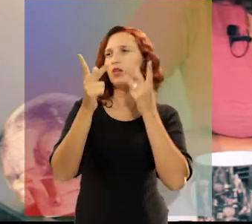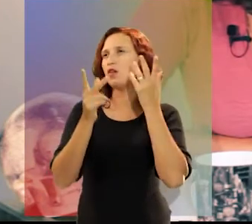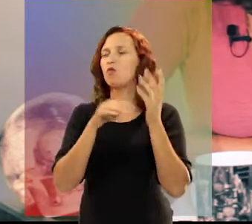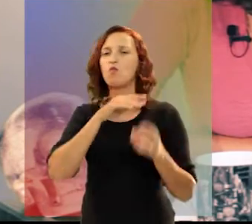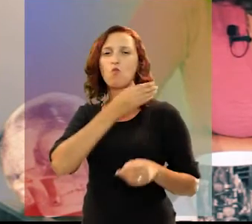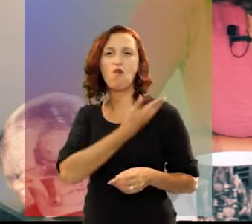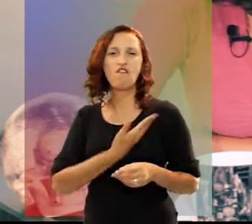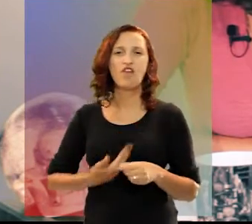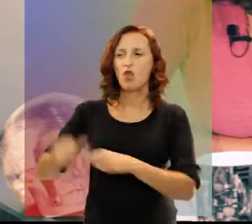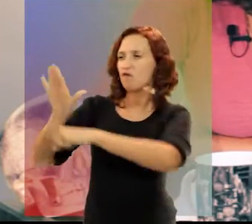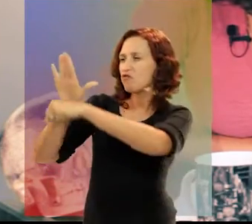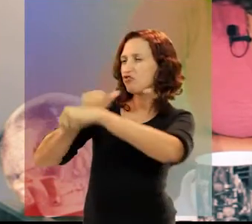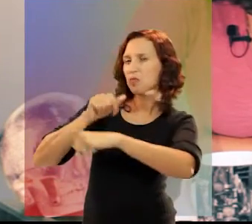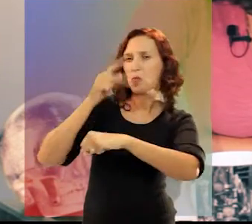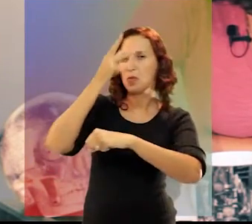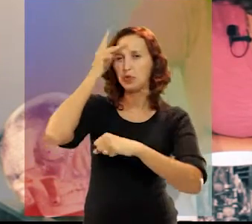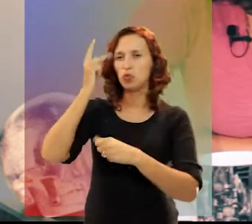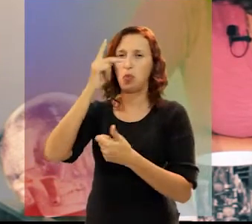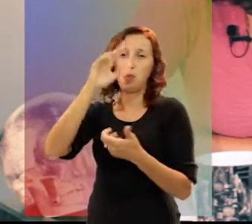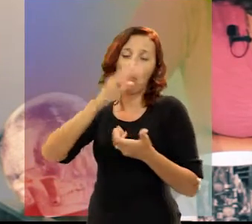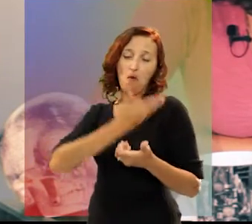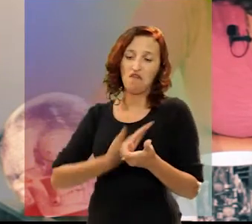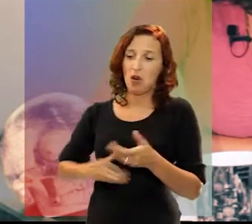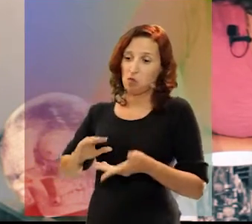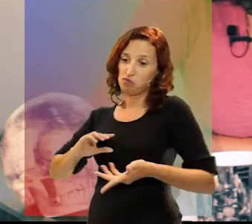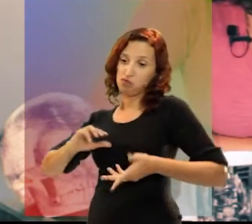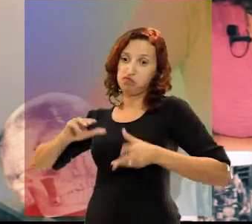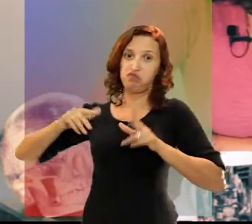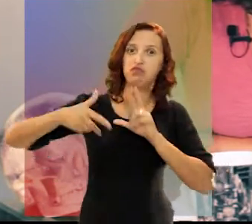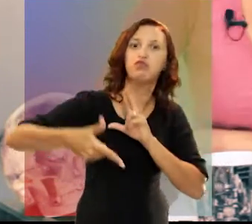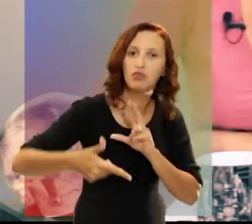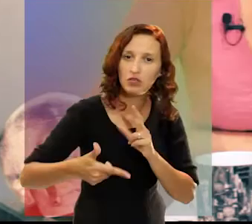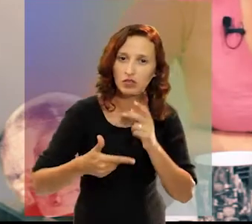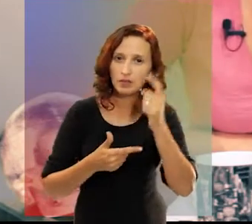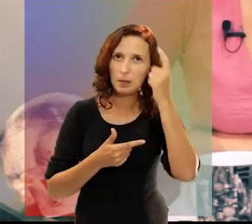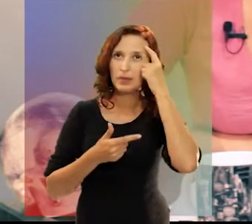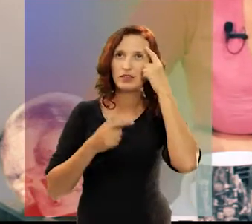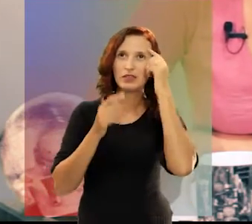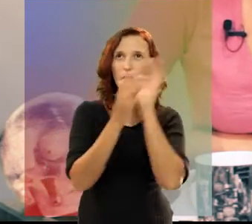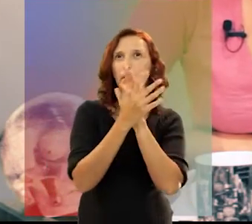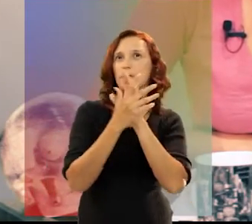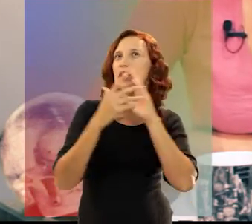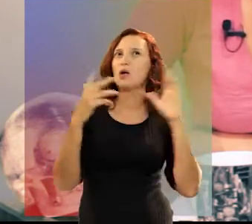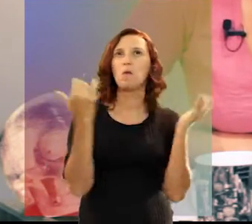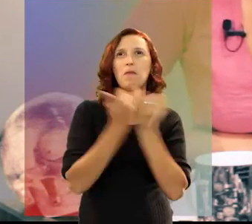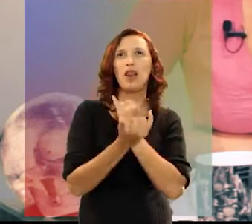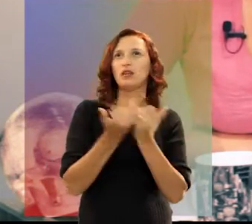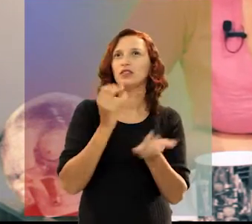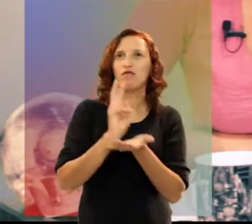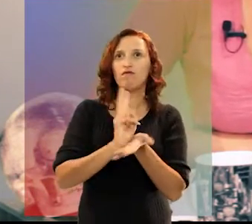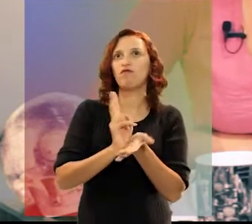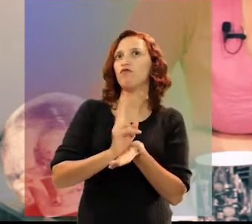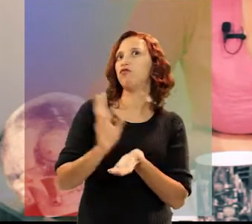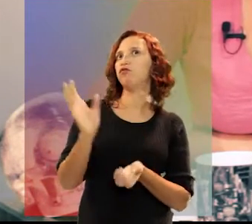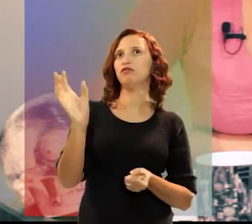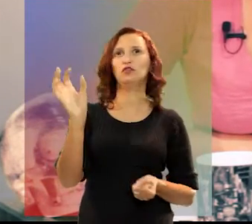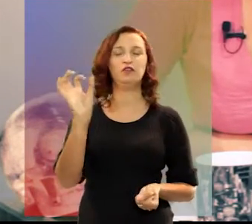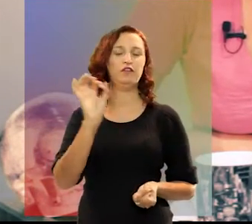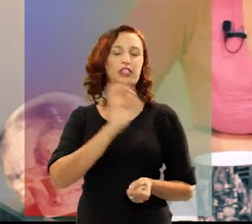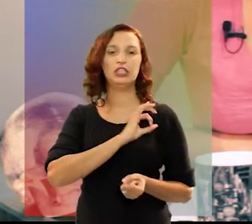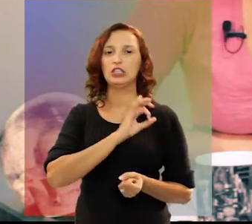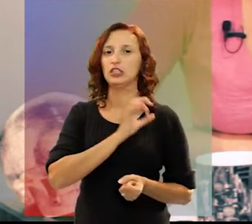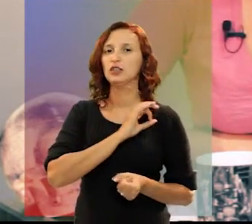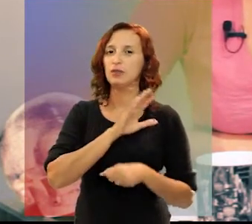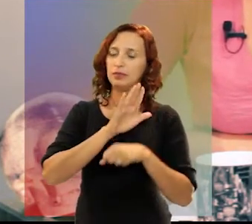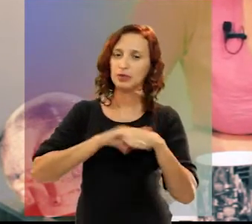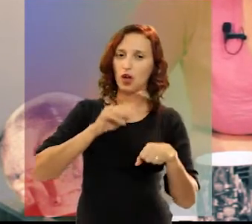zoada, então o governo vai chamar alguém ou vai virar alguém, a gente pensa o maior dos vigilantes, né, o cara que faz com as